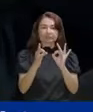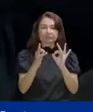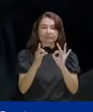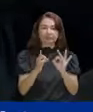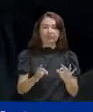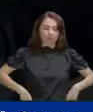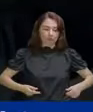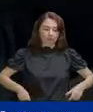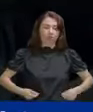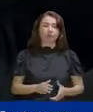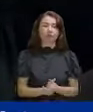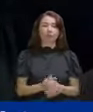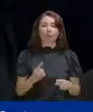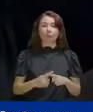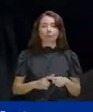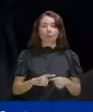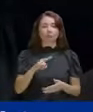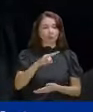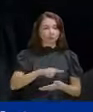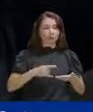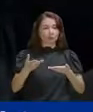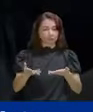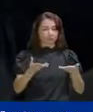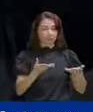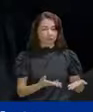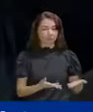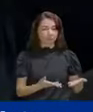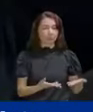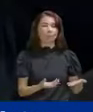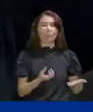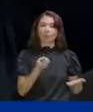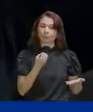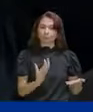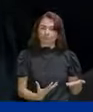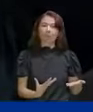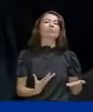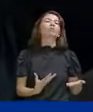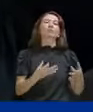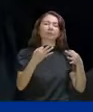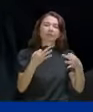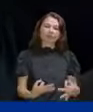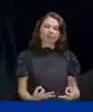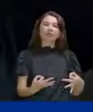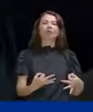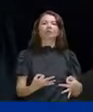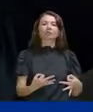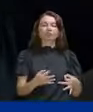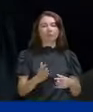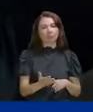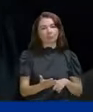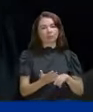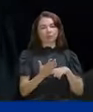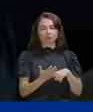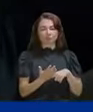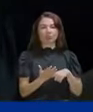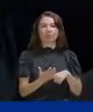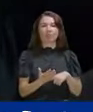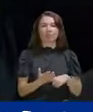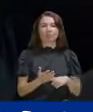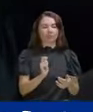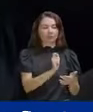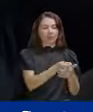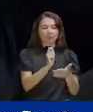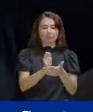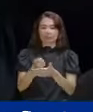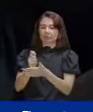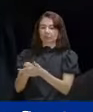peso foi de que a documentação apresentada é suficiente para atestar a regularidade do gasto para os fins a que